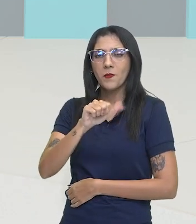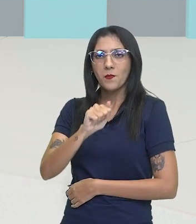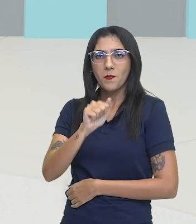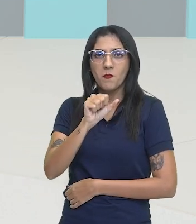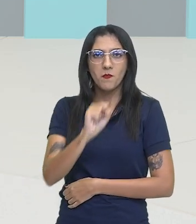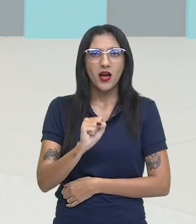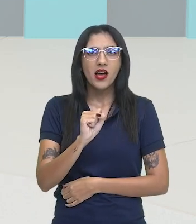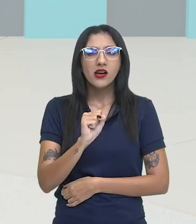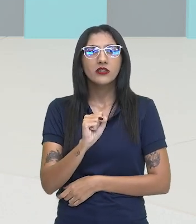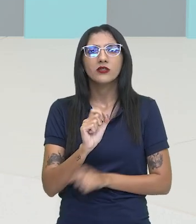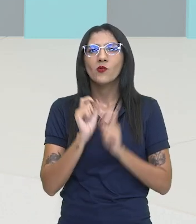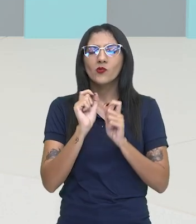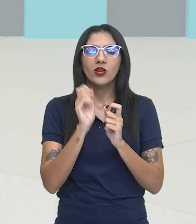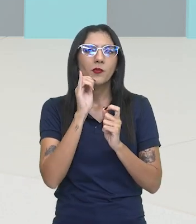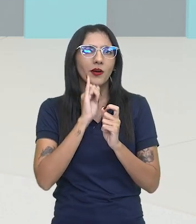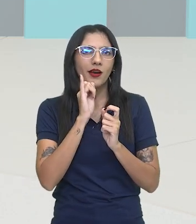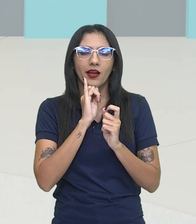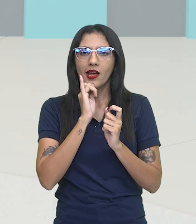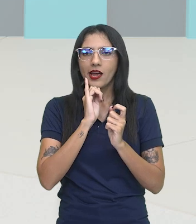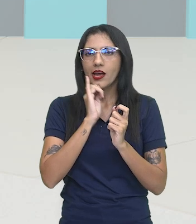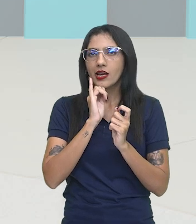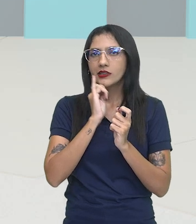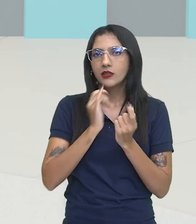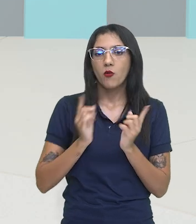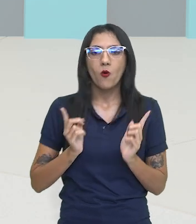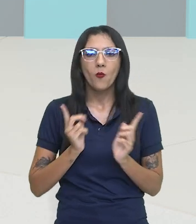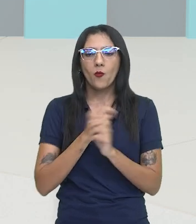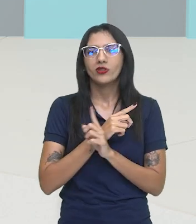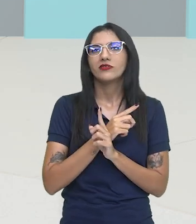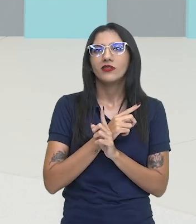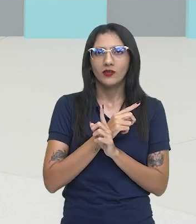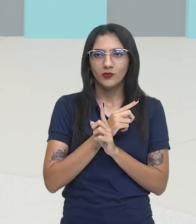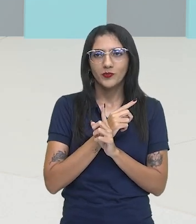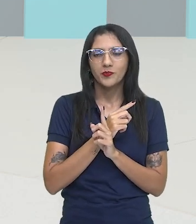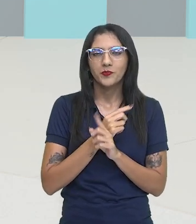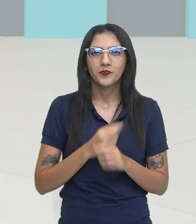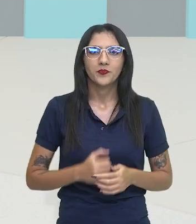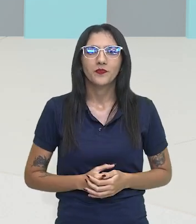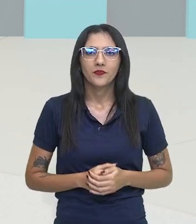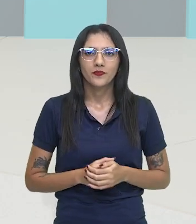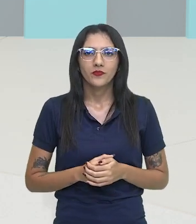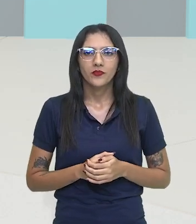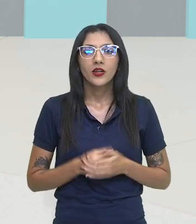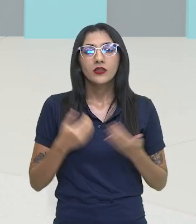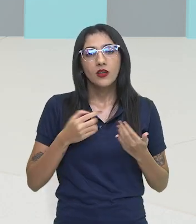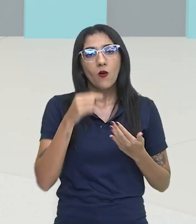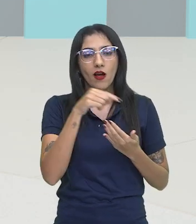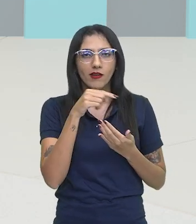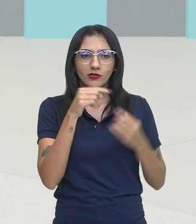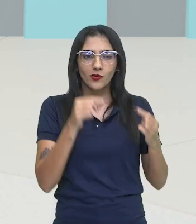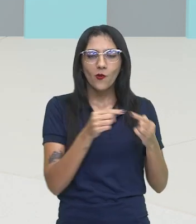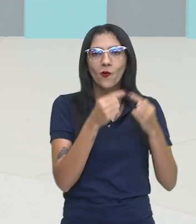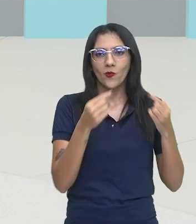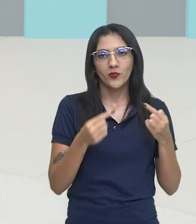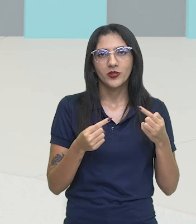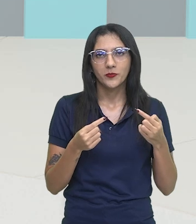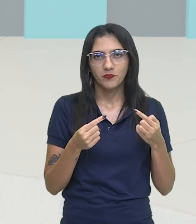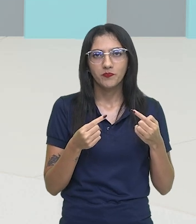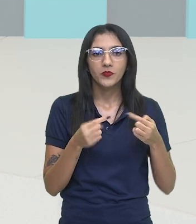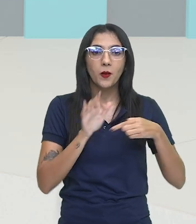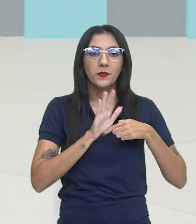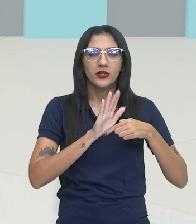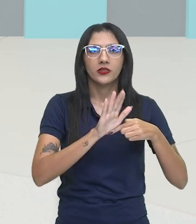de contrariedade, de oposição, tá bom? Então, a sequencial é justamente isso. Eu faço